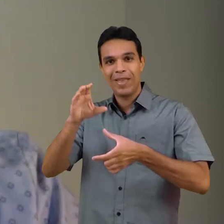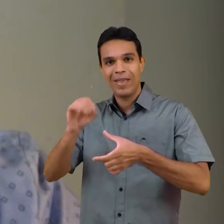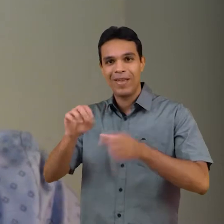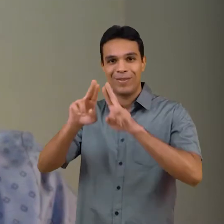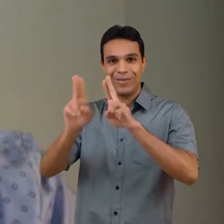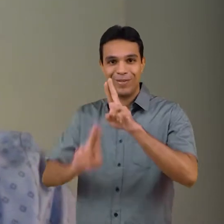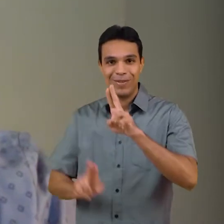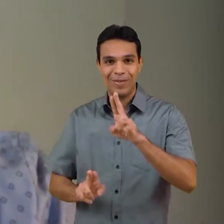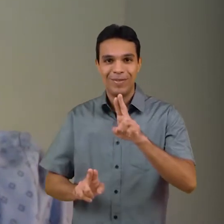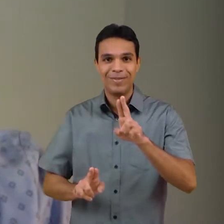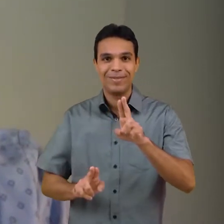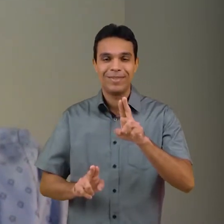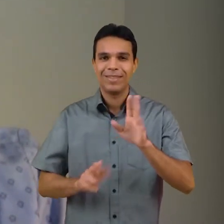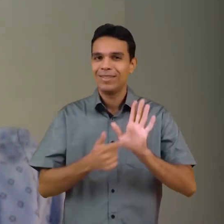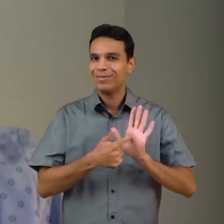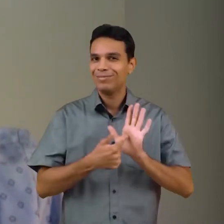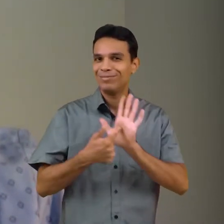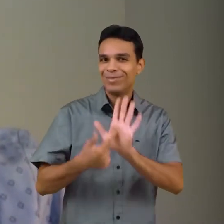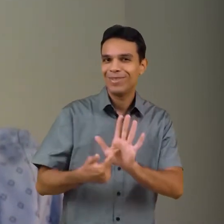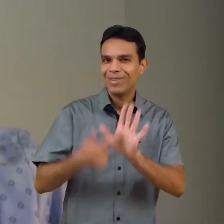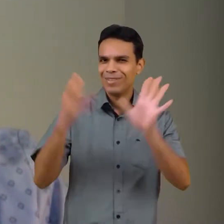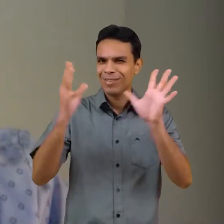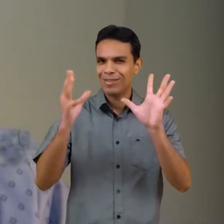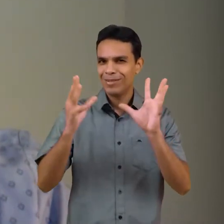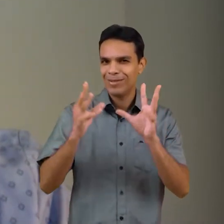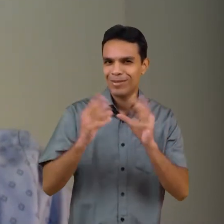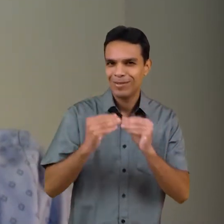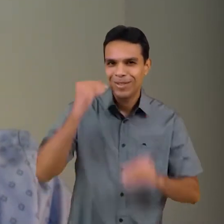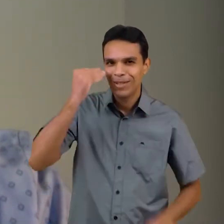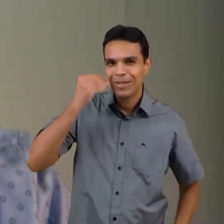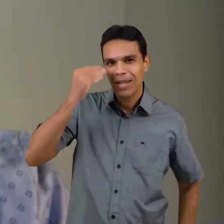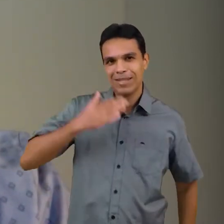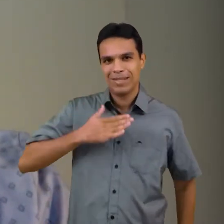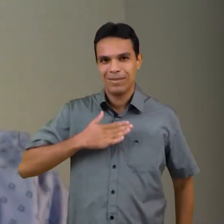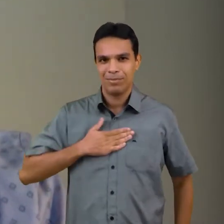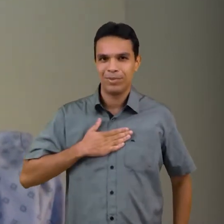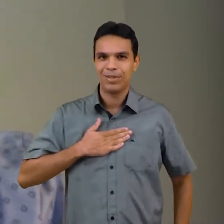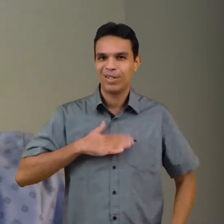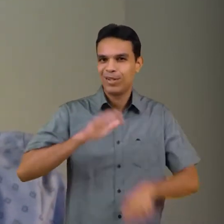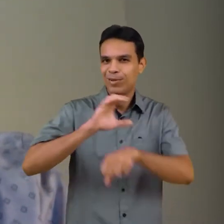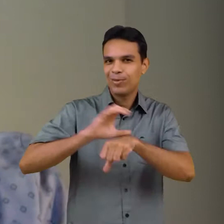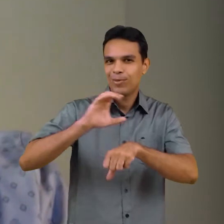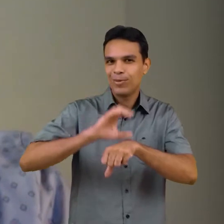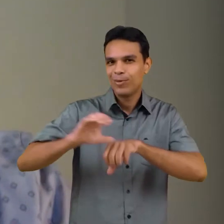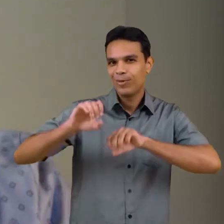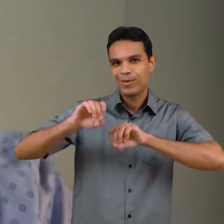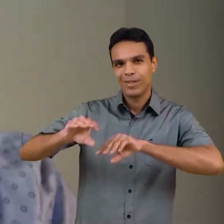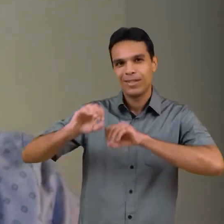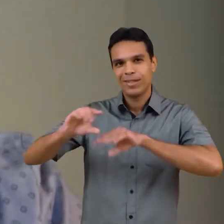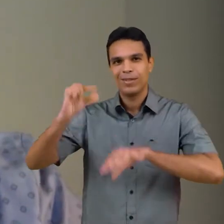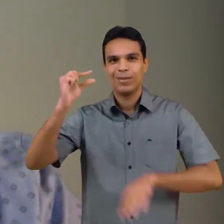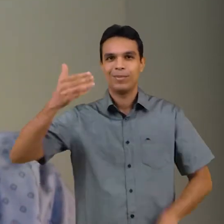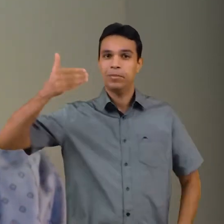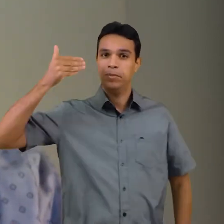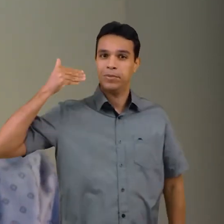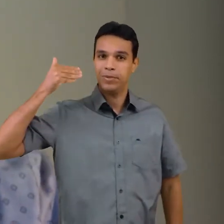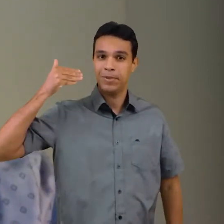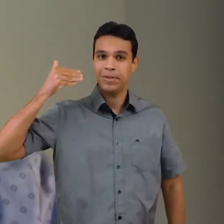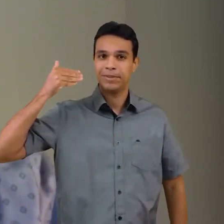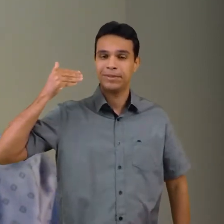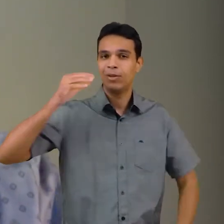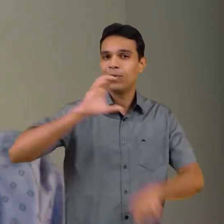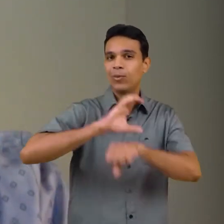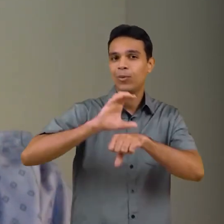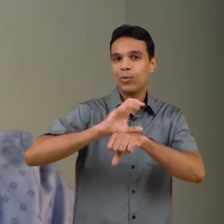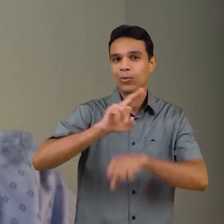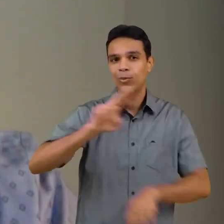da EcoFRJ e vou aqui apresentar um pouco da experiência que eu tive num curso que eu dei